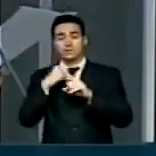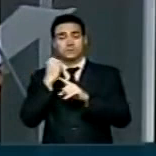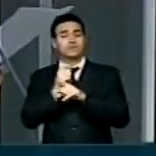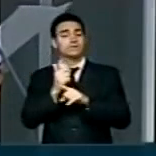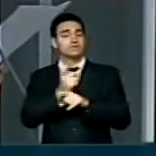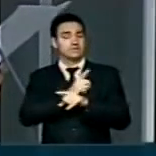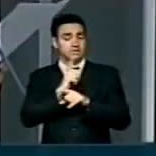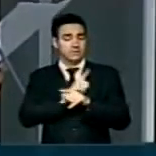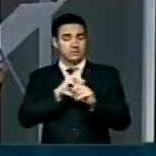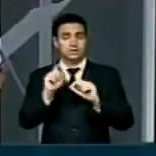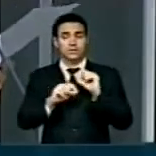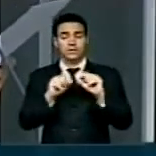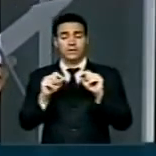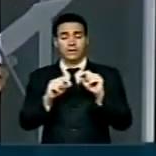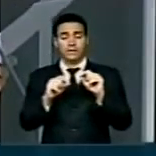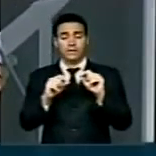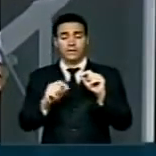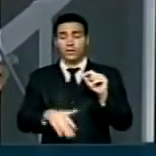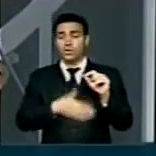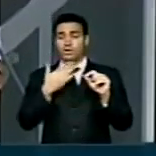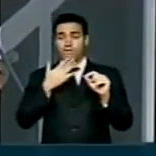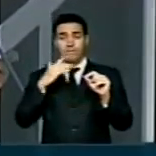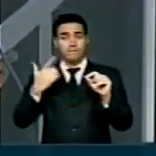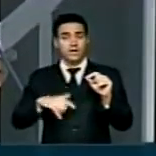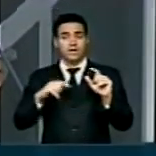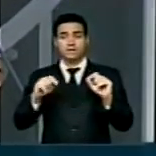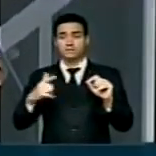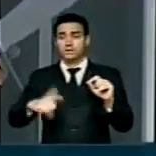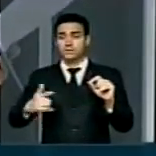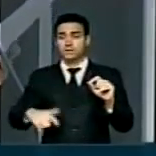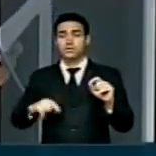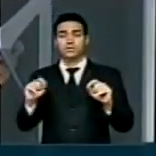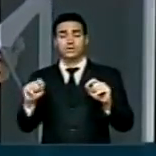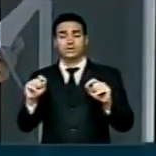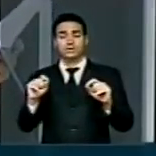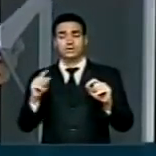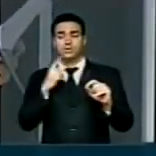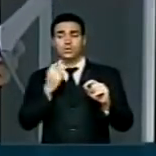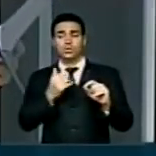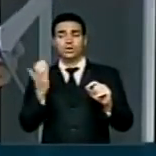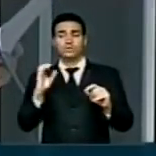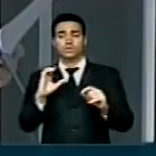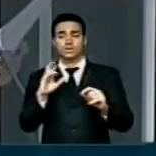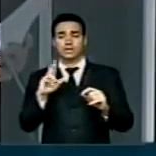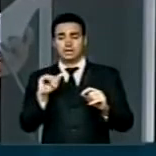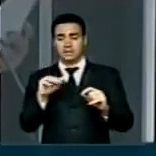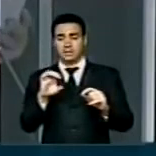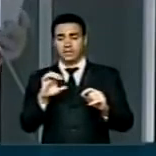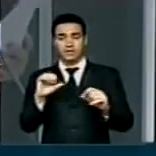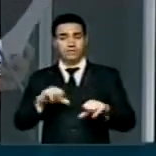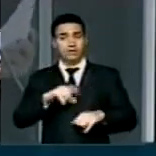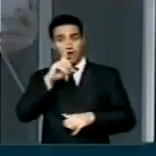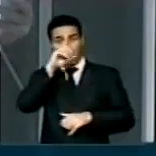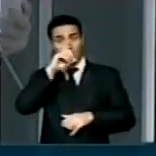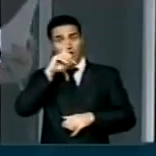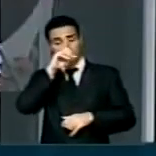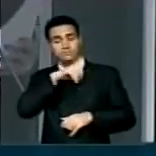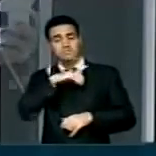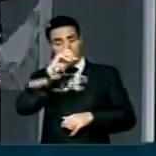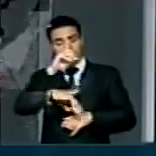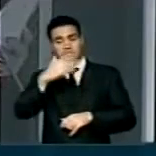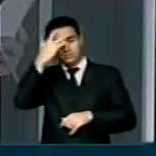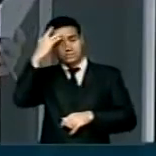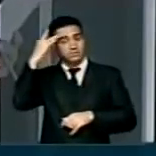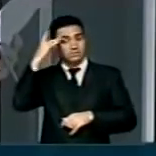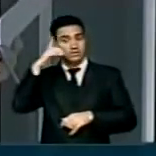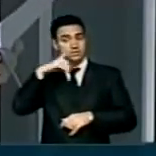construída pelo vertiginoso aumento dos últimos tempos de número de crimes graves envolvendo menores